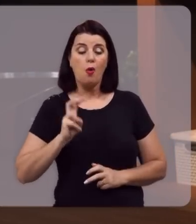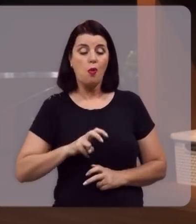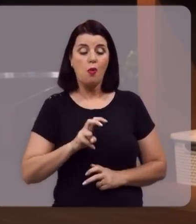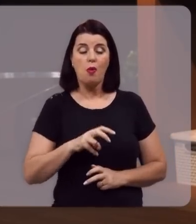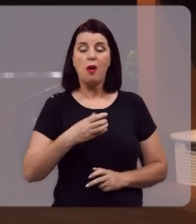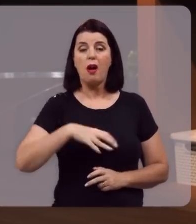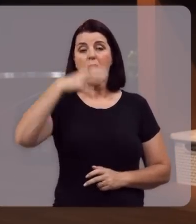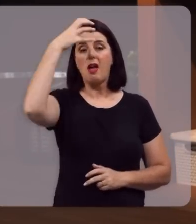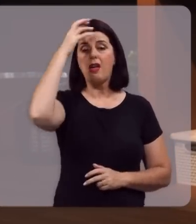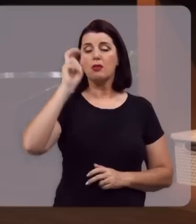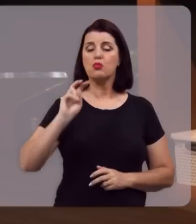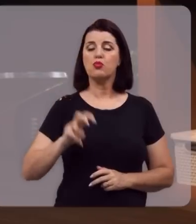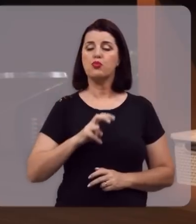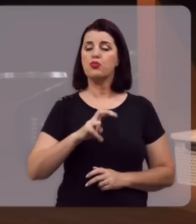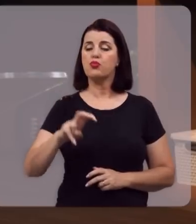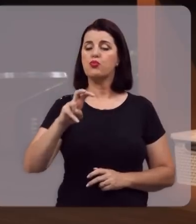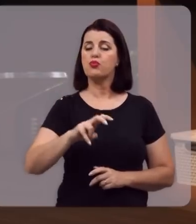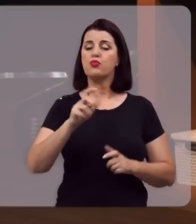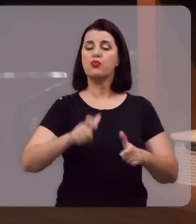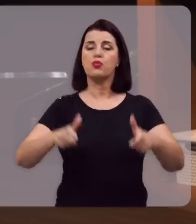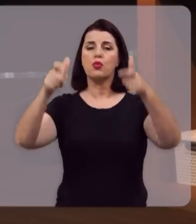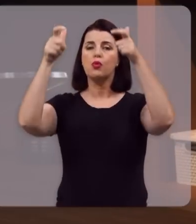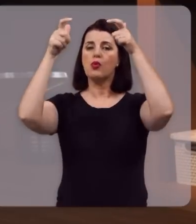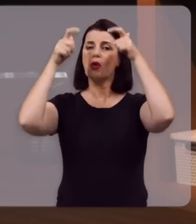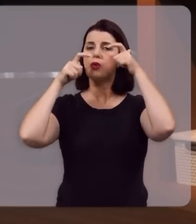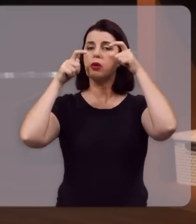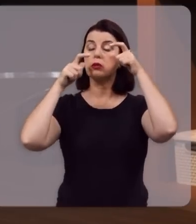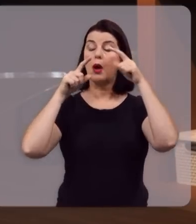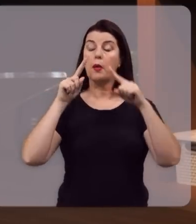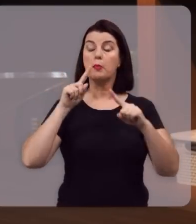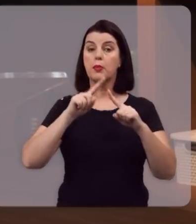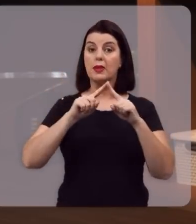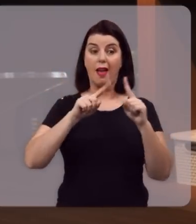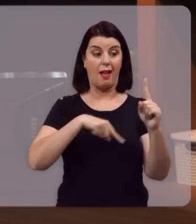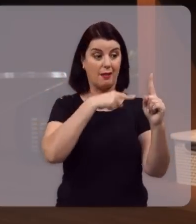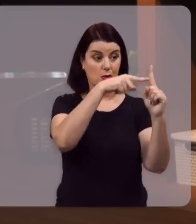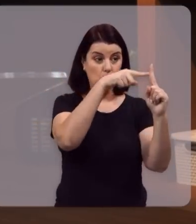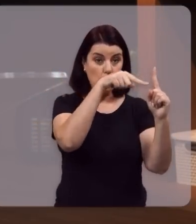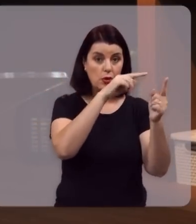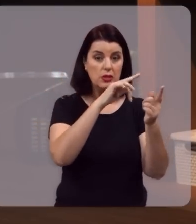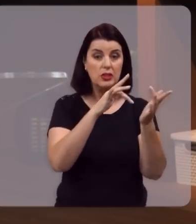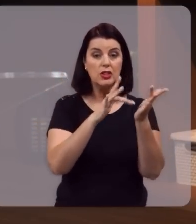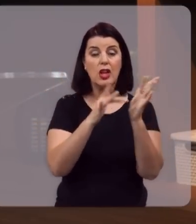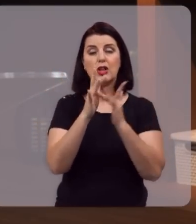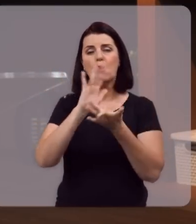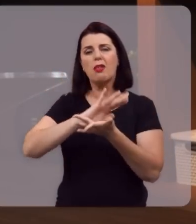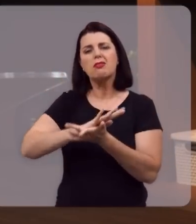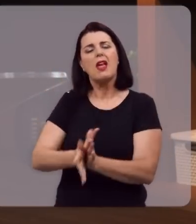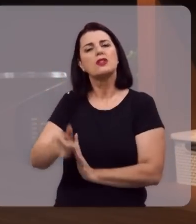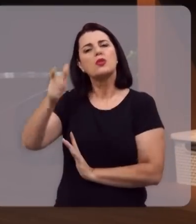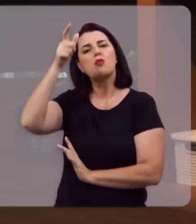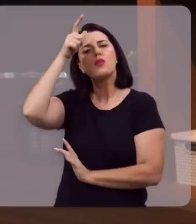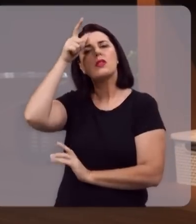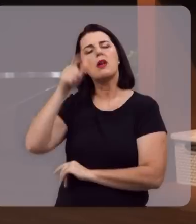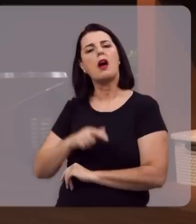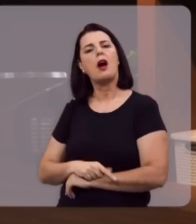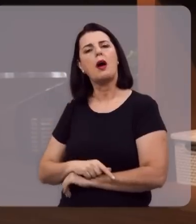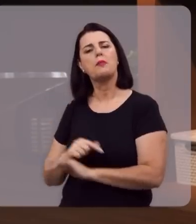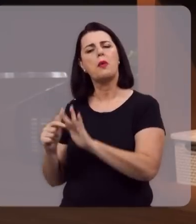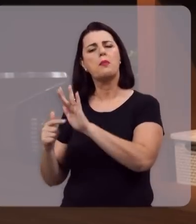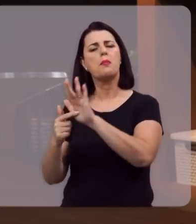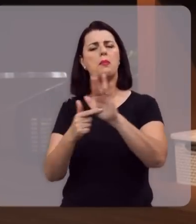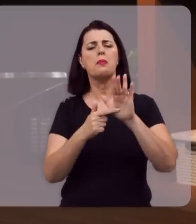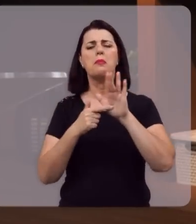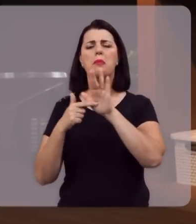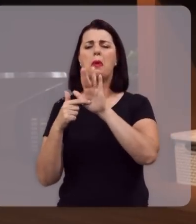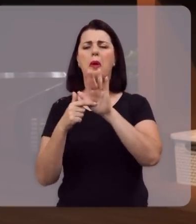sua coroação, porque foi lá na cruz que ele esmagou a cabeça da serpente. Foi lá na cruz que ele